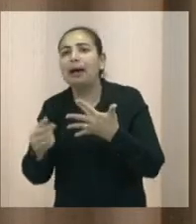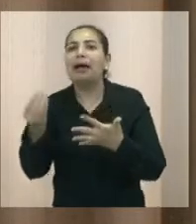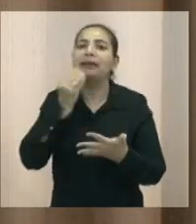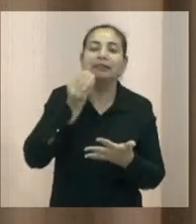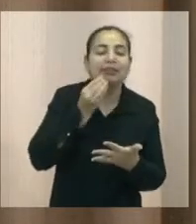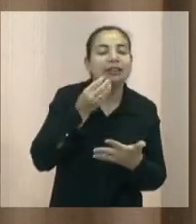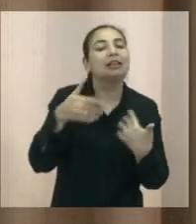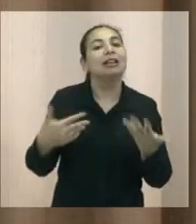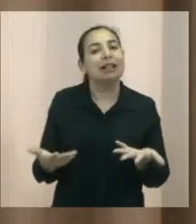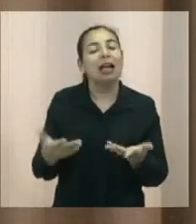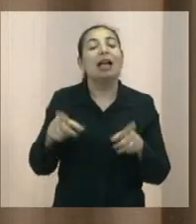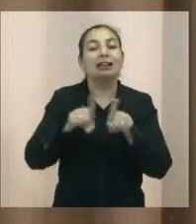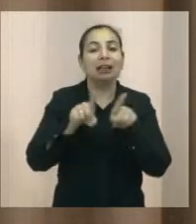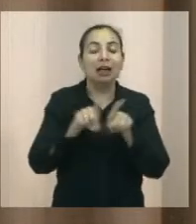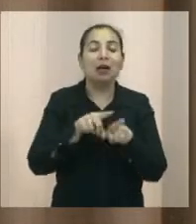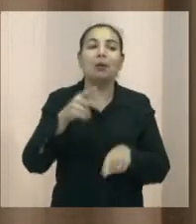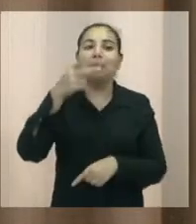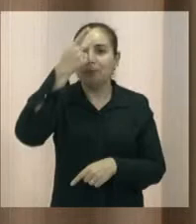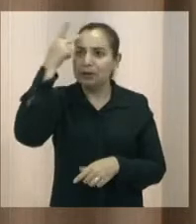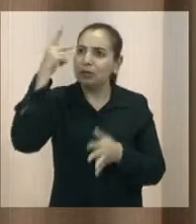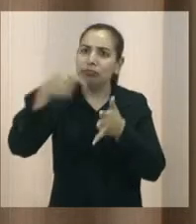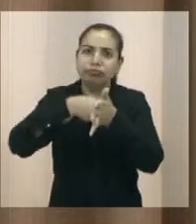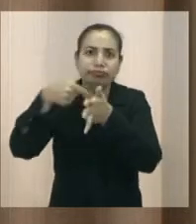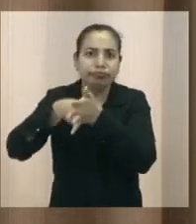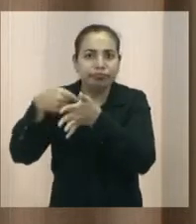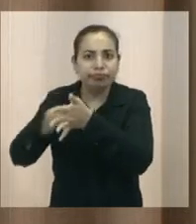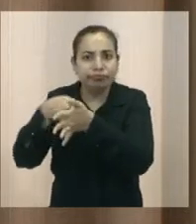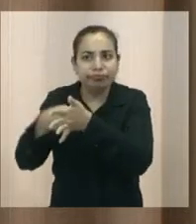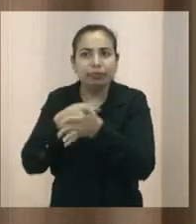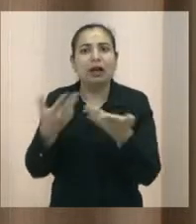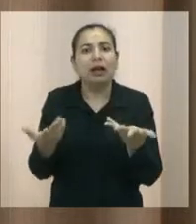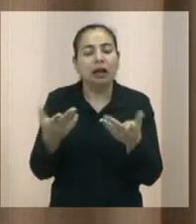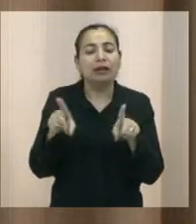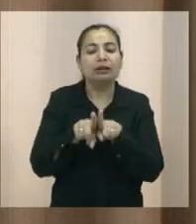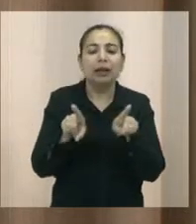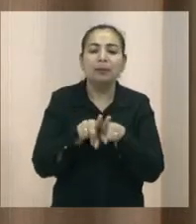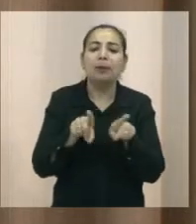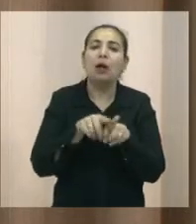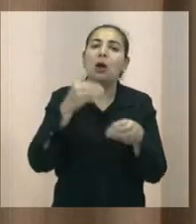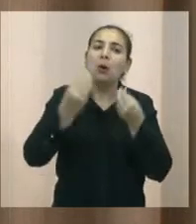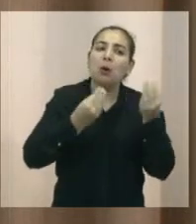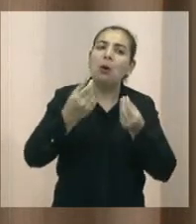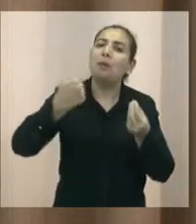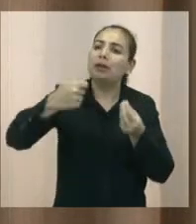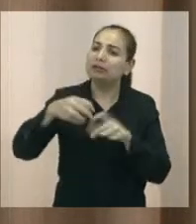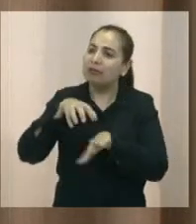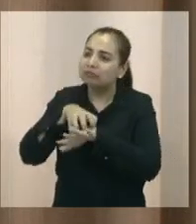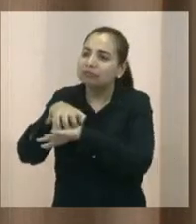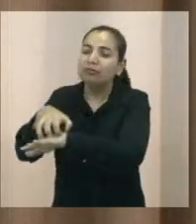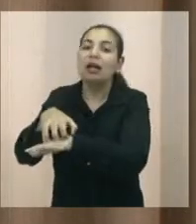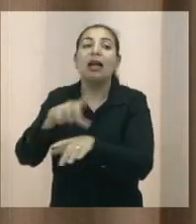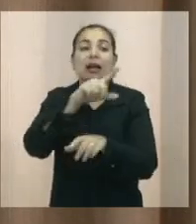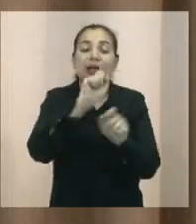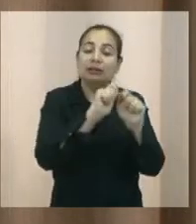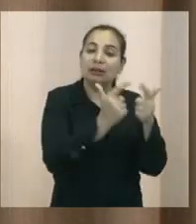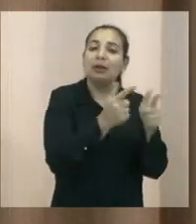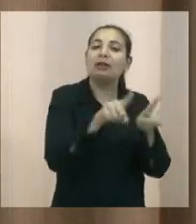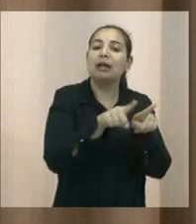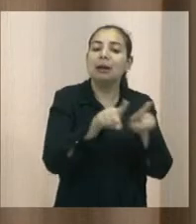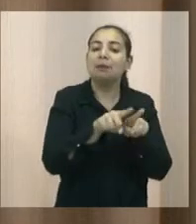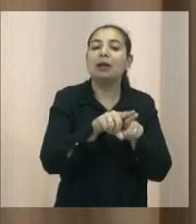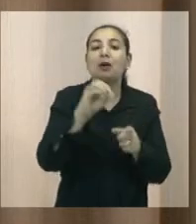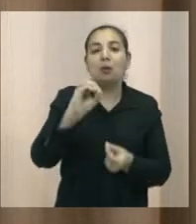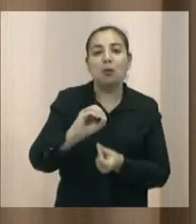através desse orçamento participativo, a gente teve a leitura também na Assembleia Legislativa dessa necessidade de a gente ter um